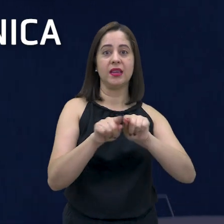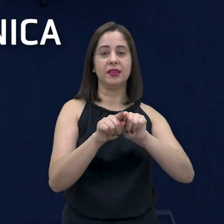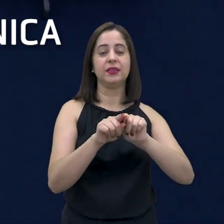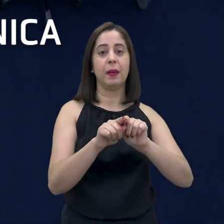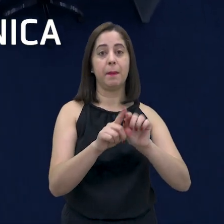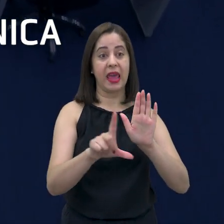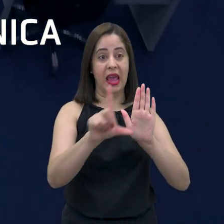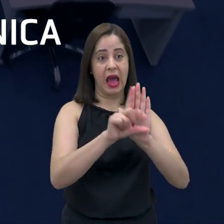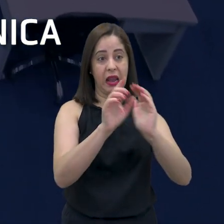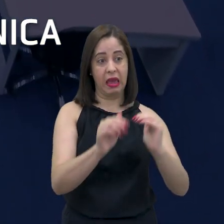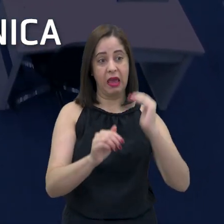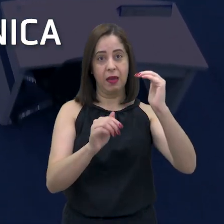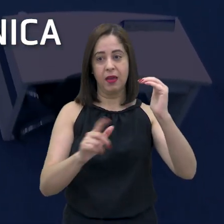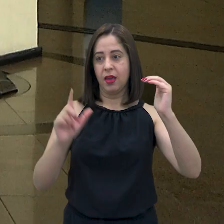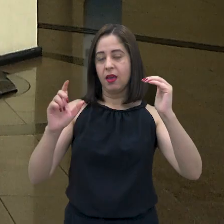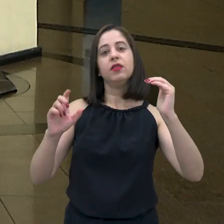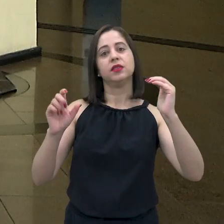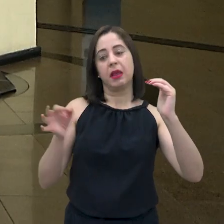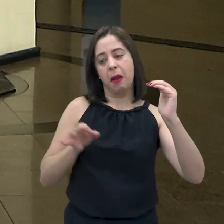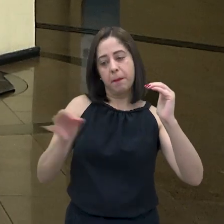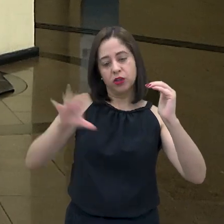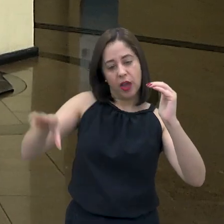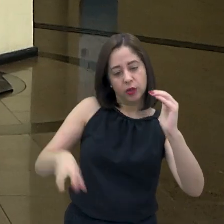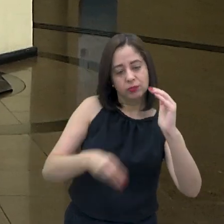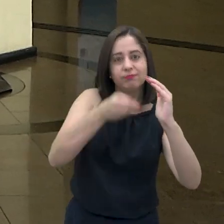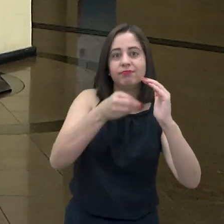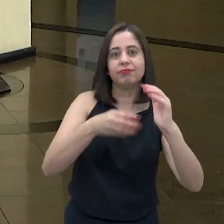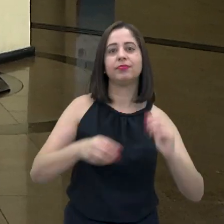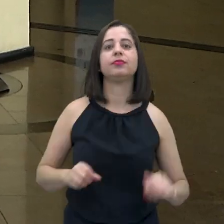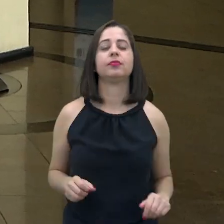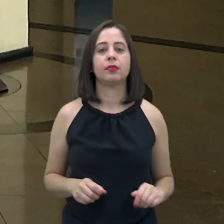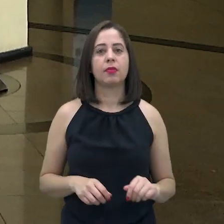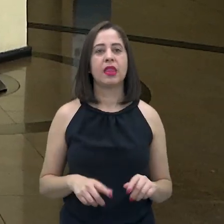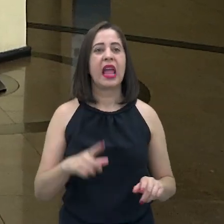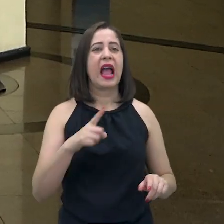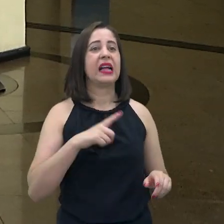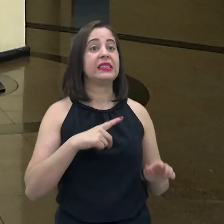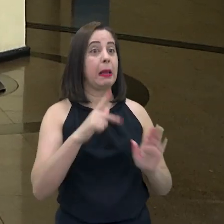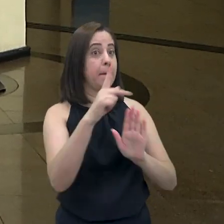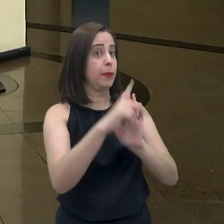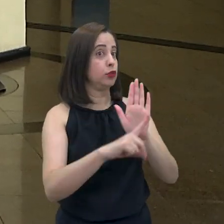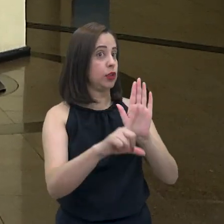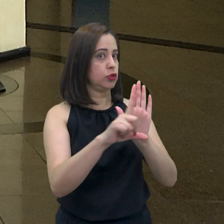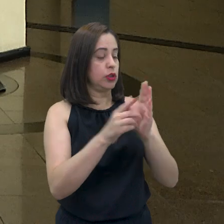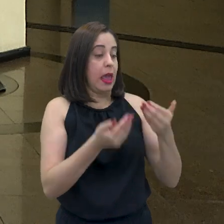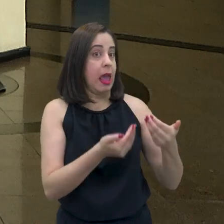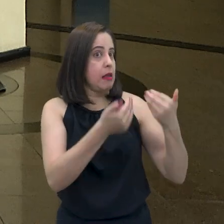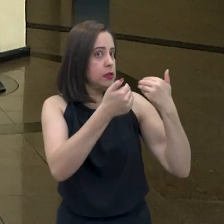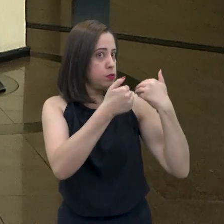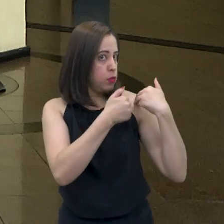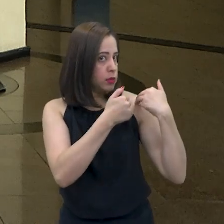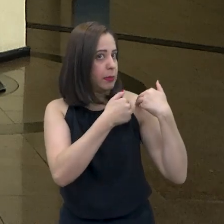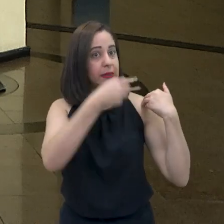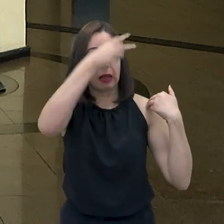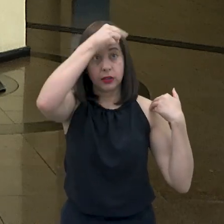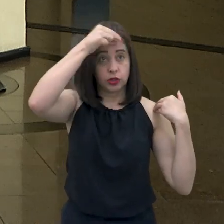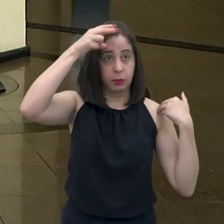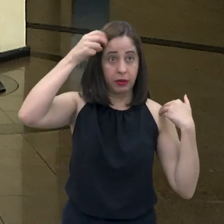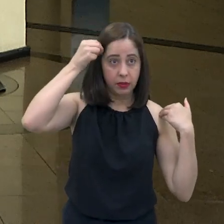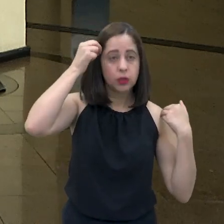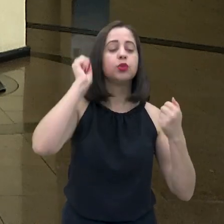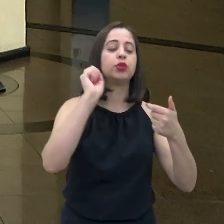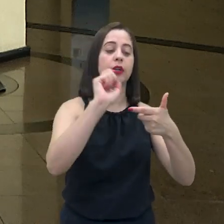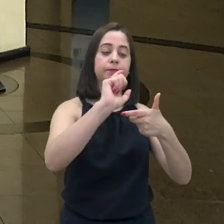de emenda à lei orgânica. Existem projetos de lei que são de competência privativa do Poder Executivo,